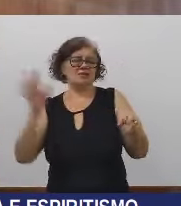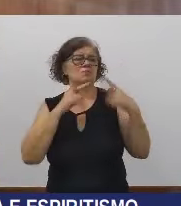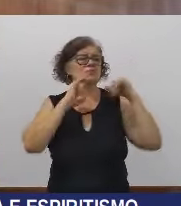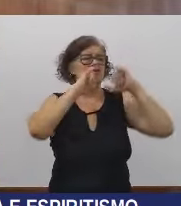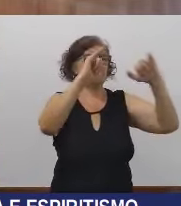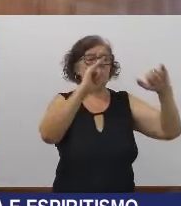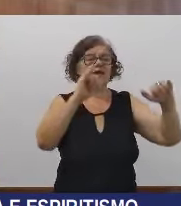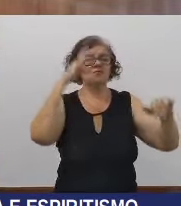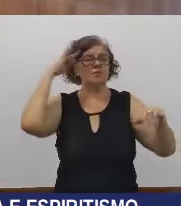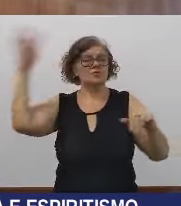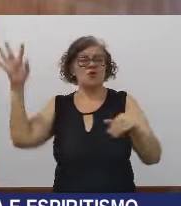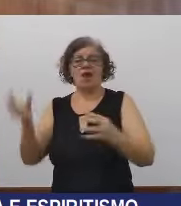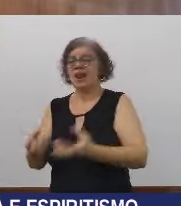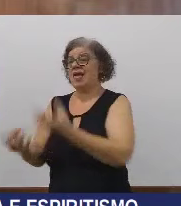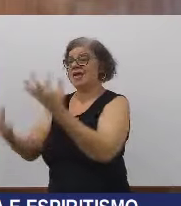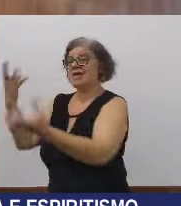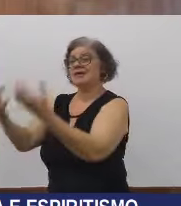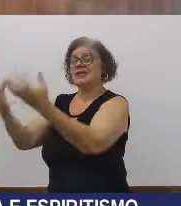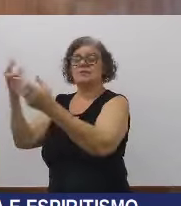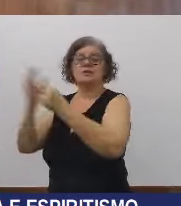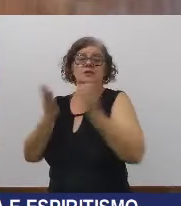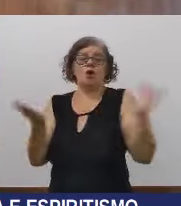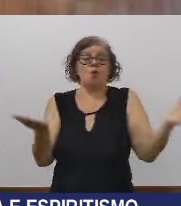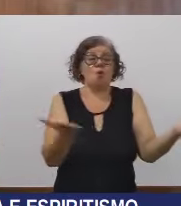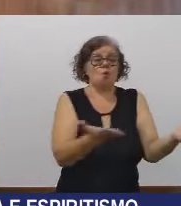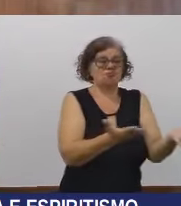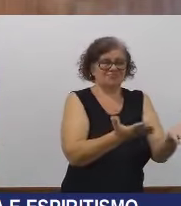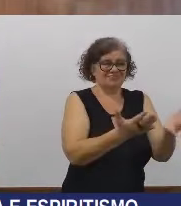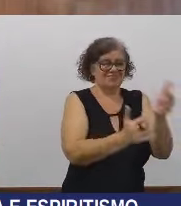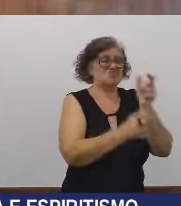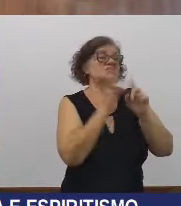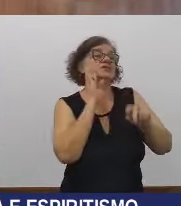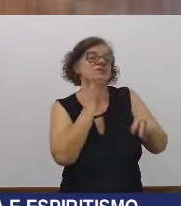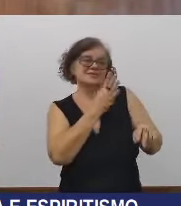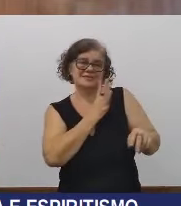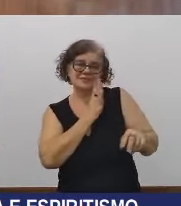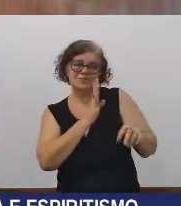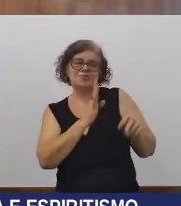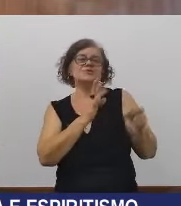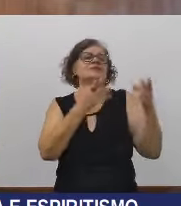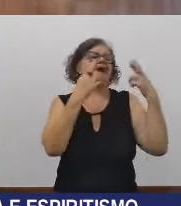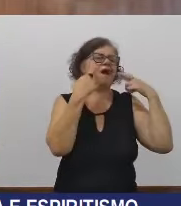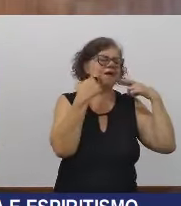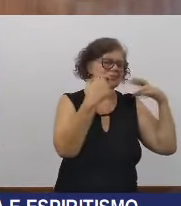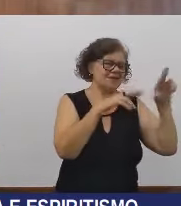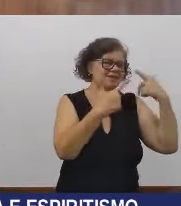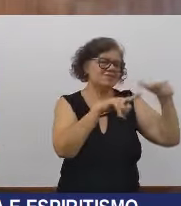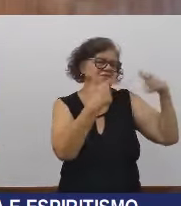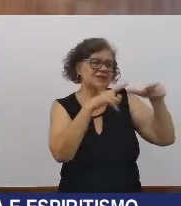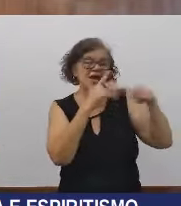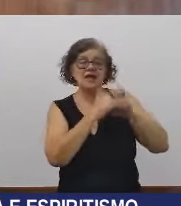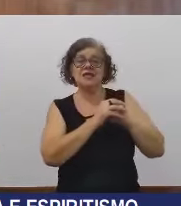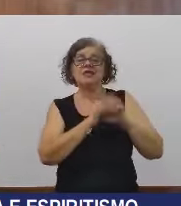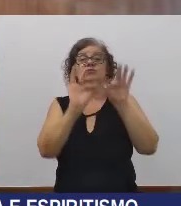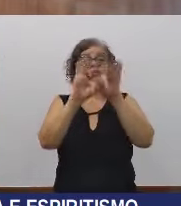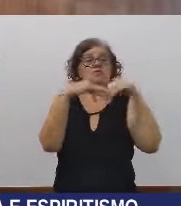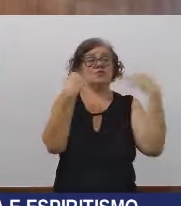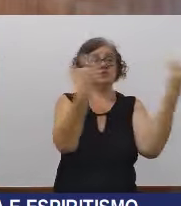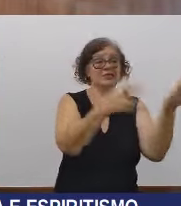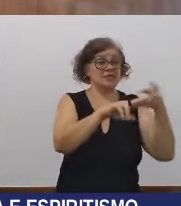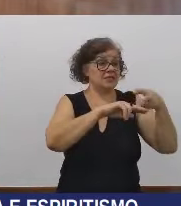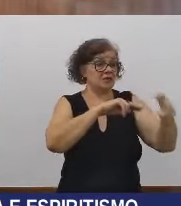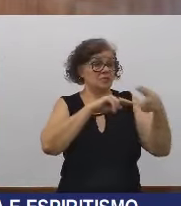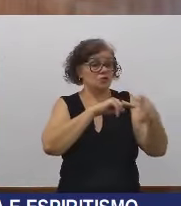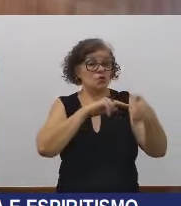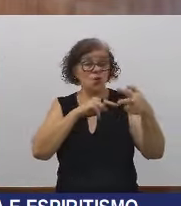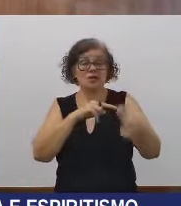fogueira. Hoje ela pode ser ridicularizada nas redes sociais, a família dela pode sofrer privações,